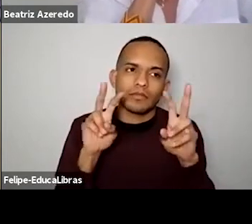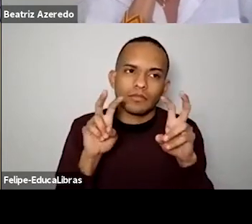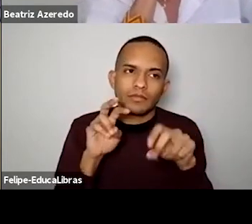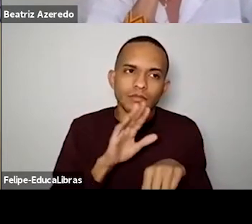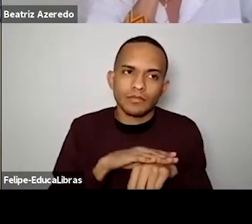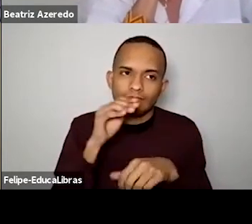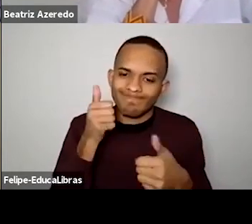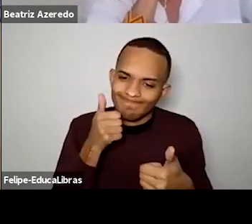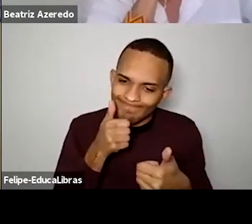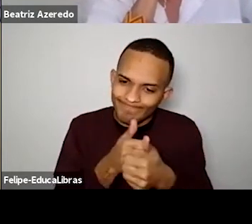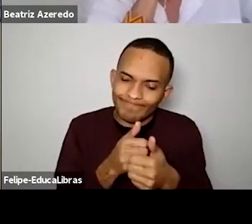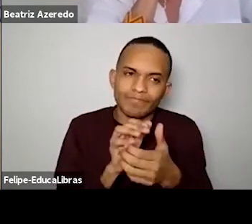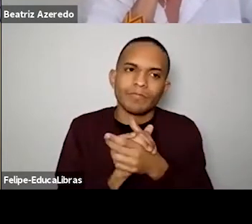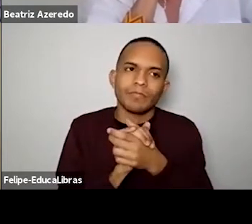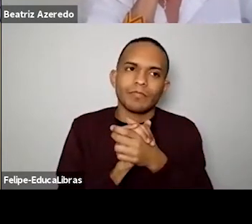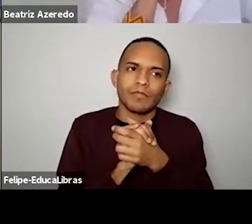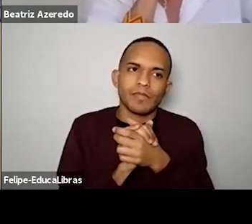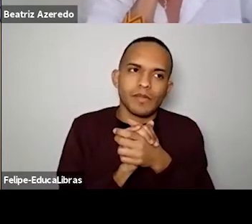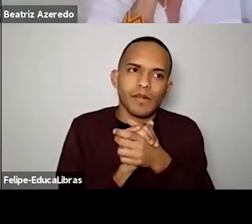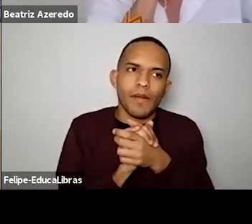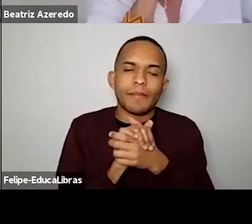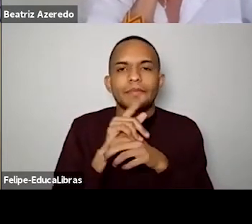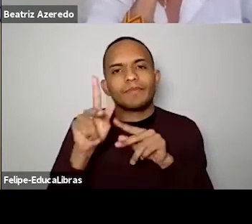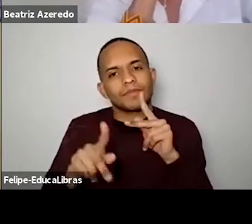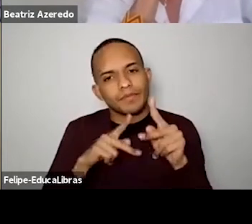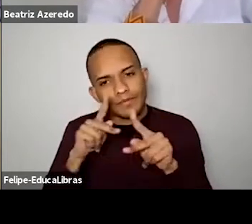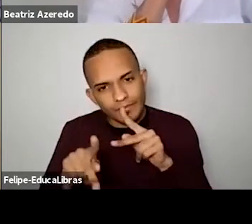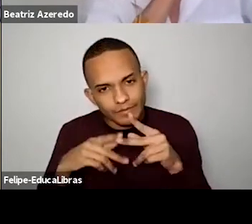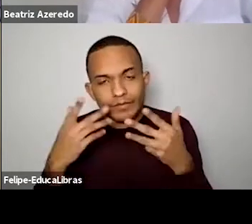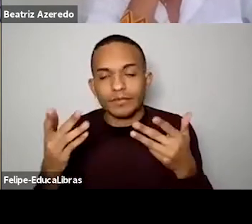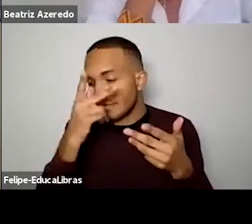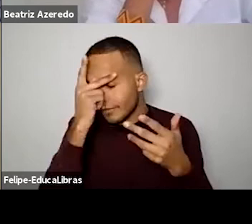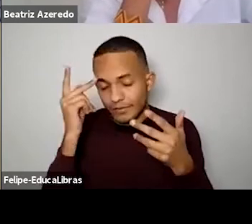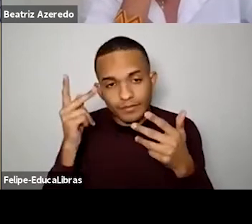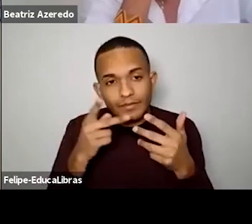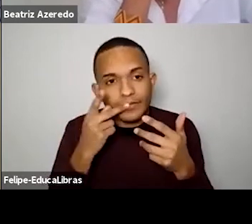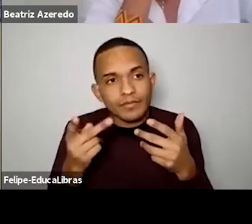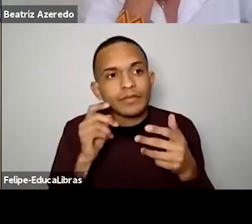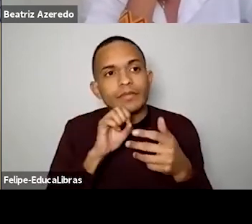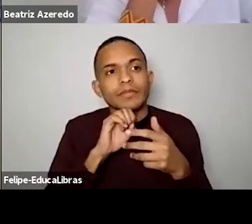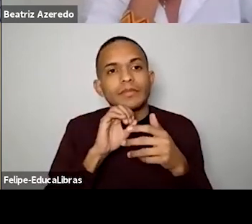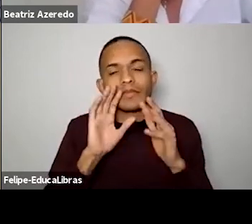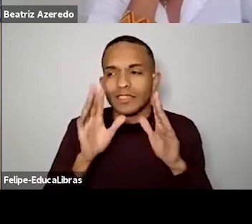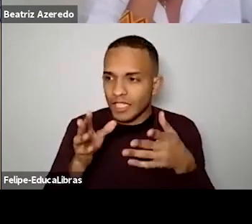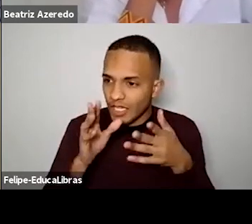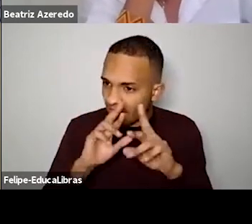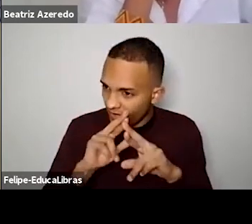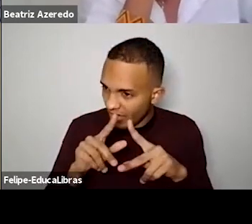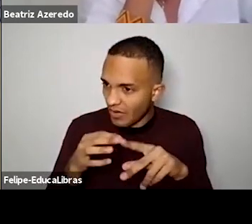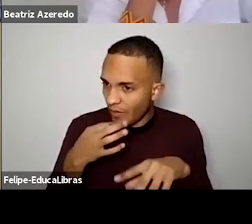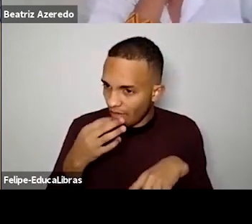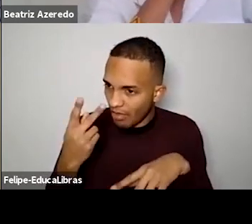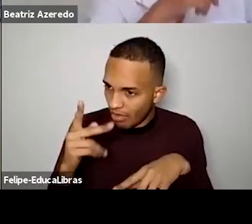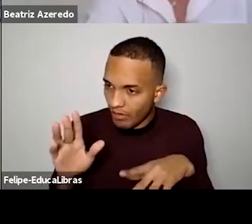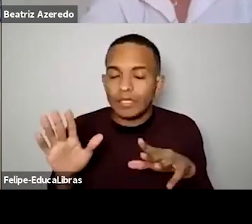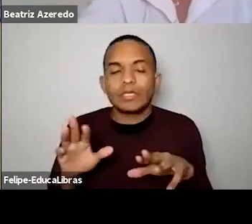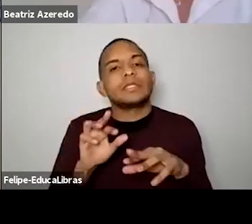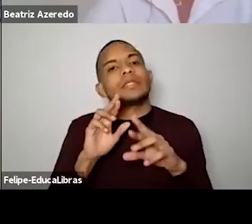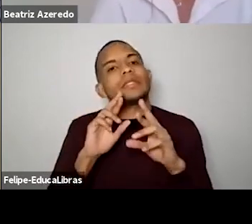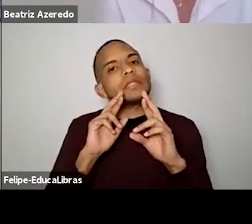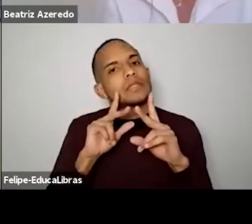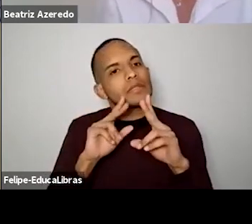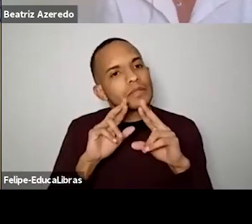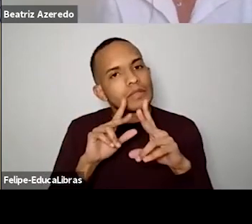próximo da população. E aí, as pessoas falam assim, bom, você acha que vai ser diferente? Eu acho que vai ser diferente